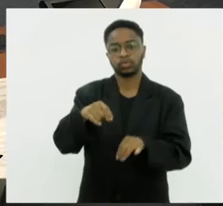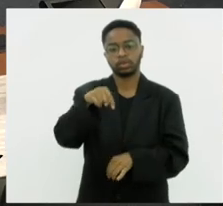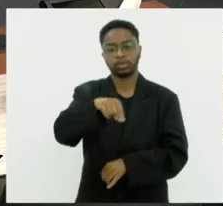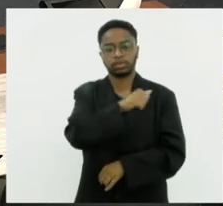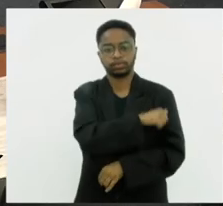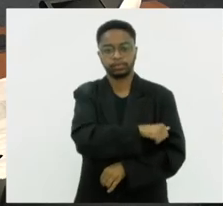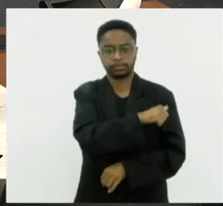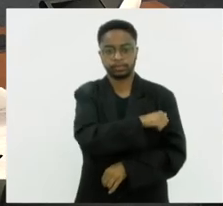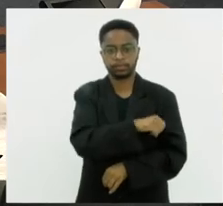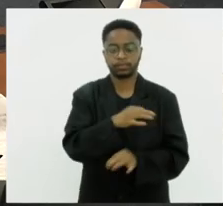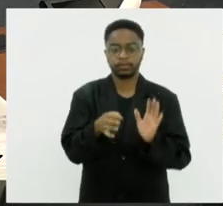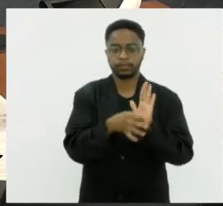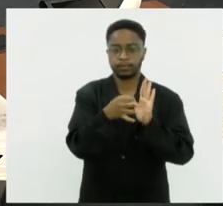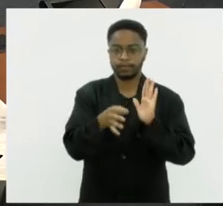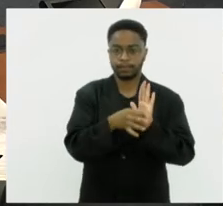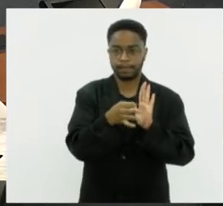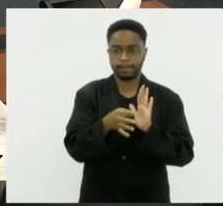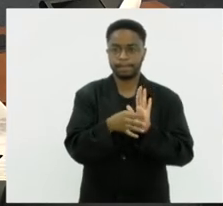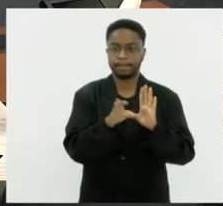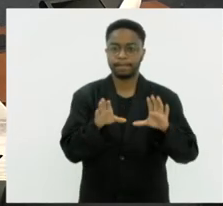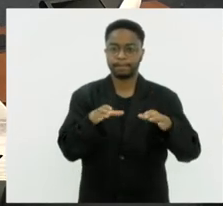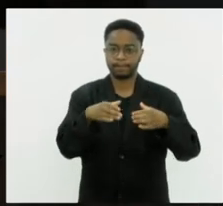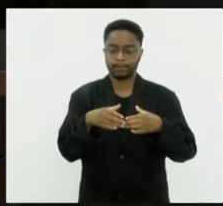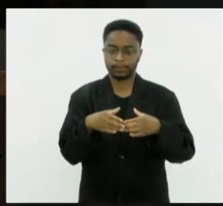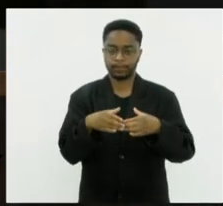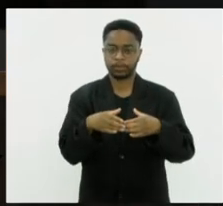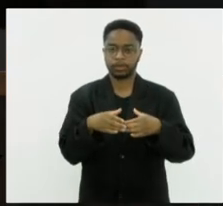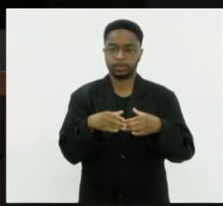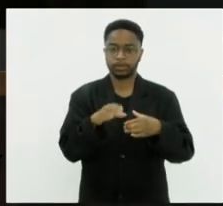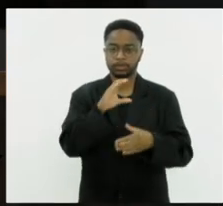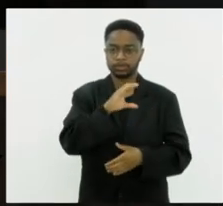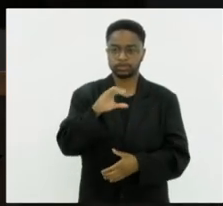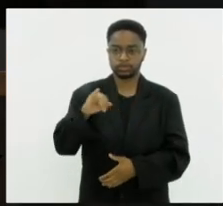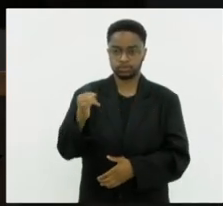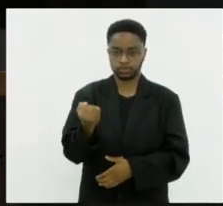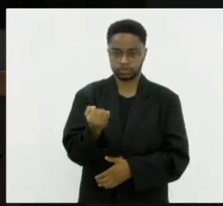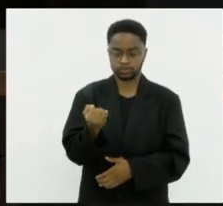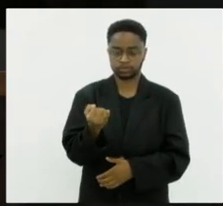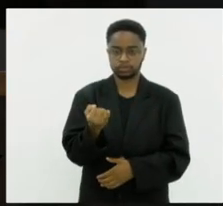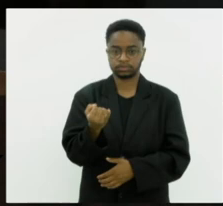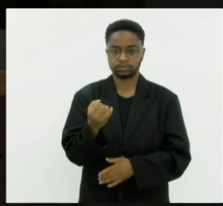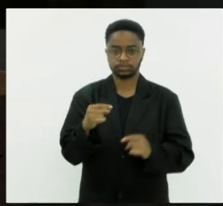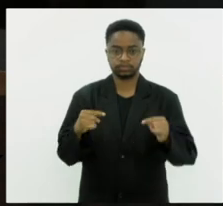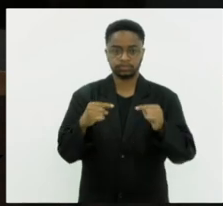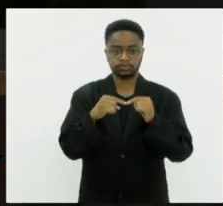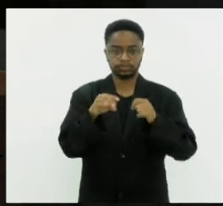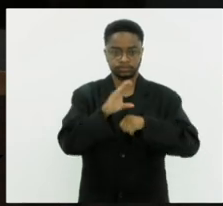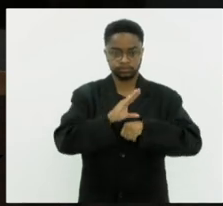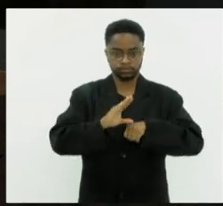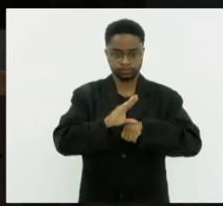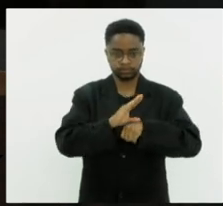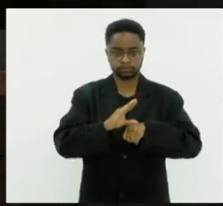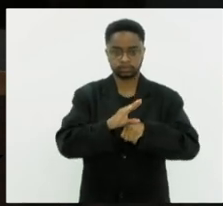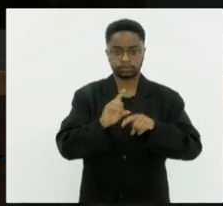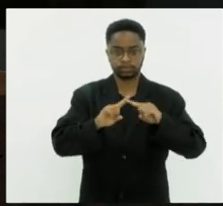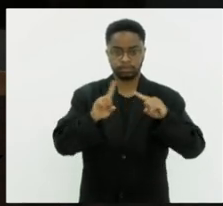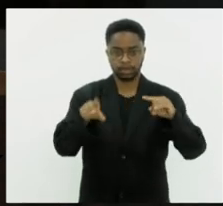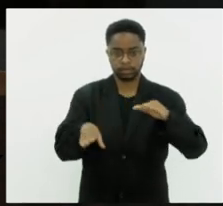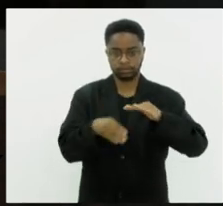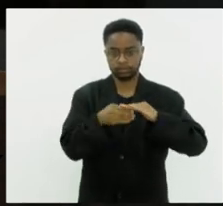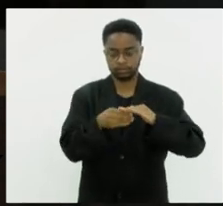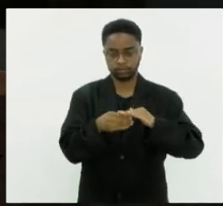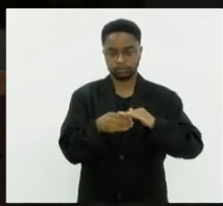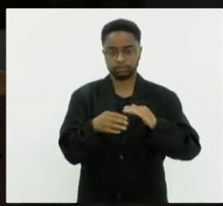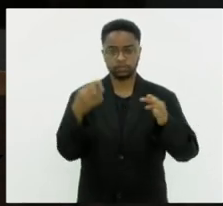Janeiro. Pareceres das comissões de Constituição e Justiça pela Constitucionalidade, com emendas.